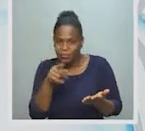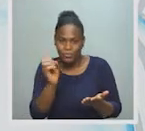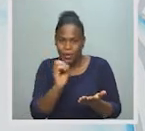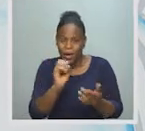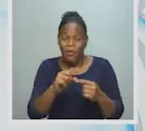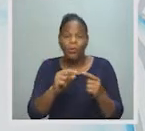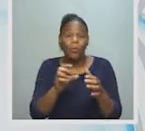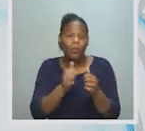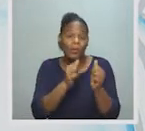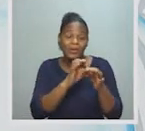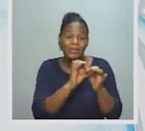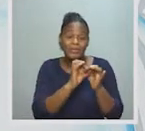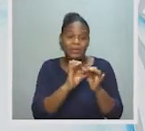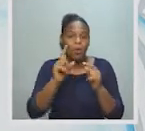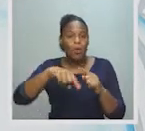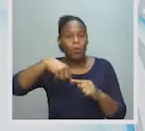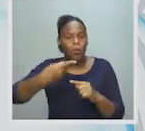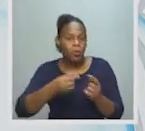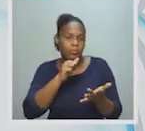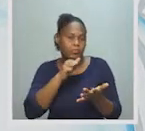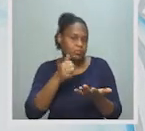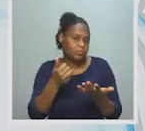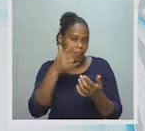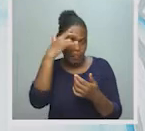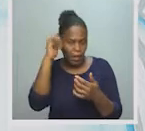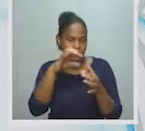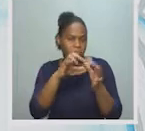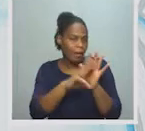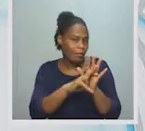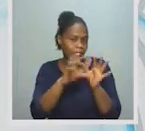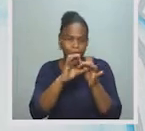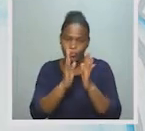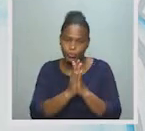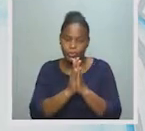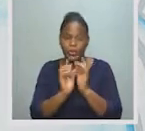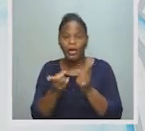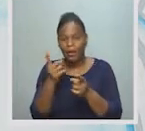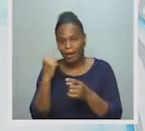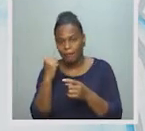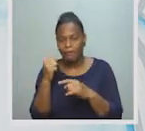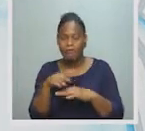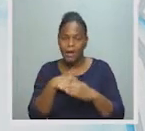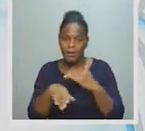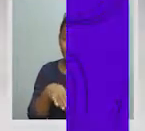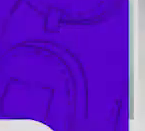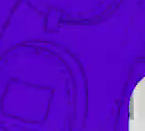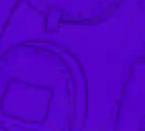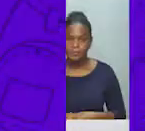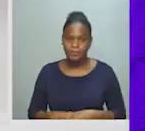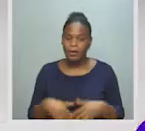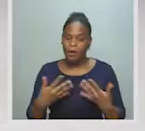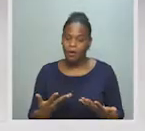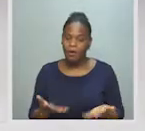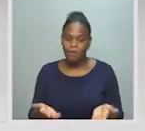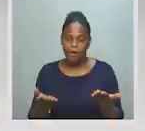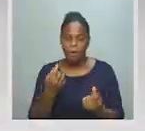com relação às doutrinas ou os princípios religiosos que professa.